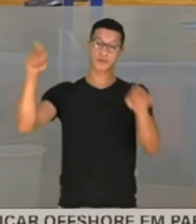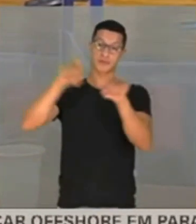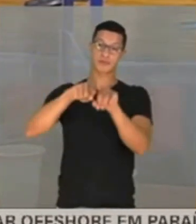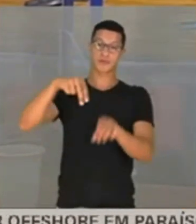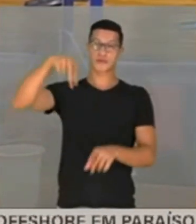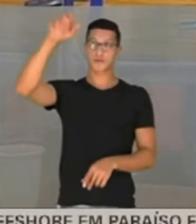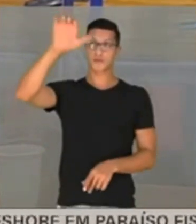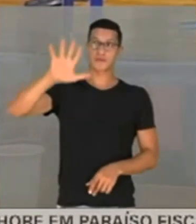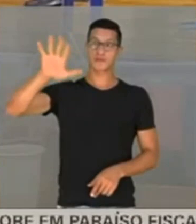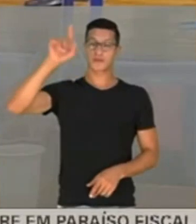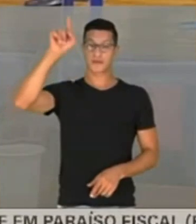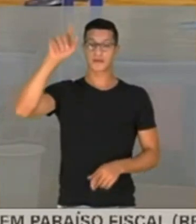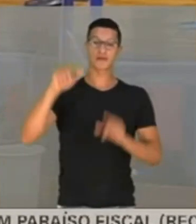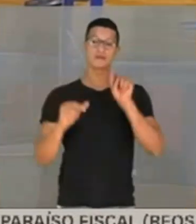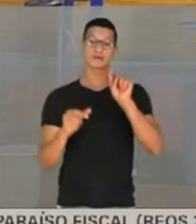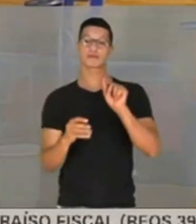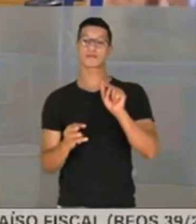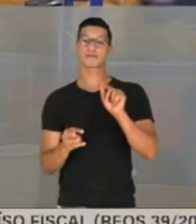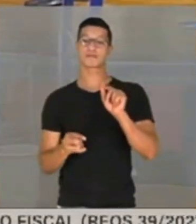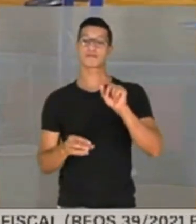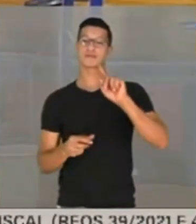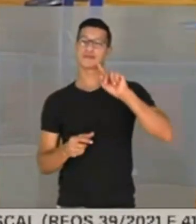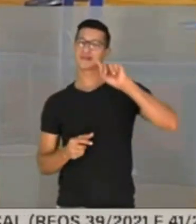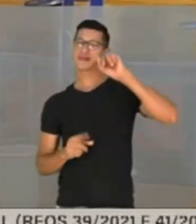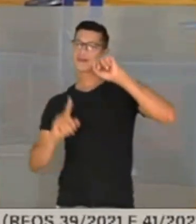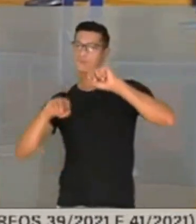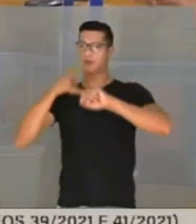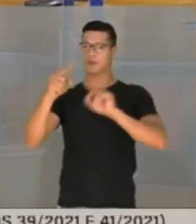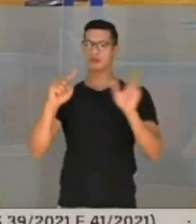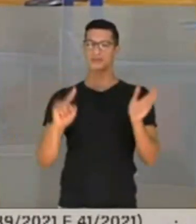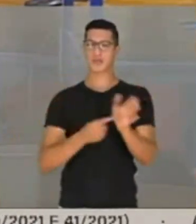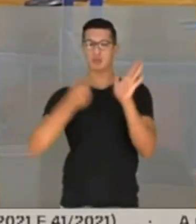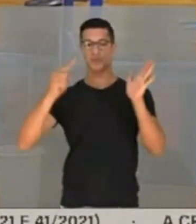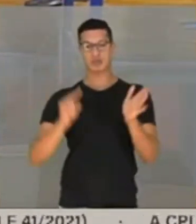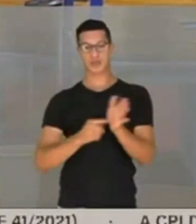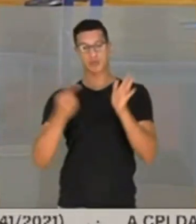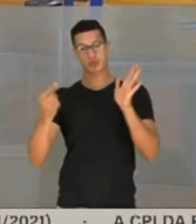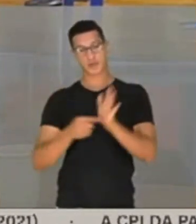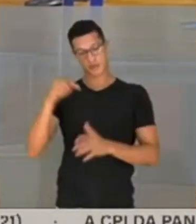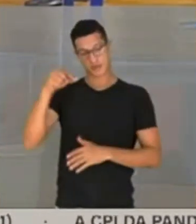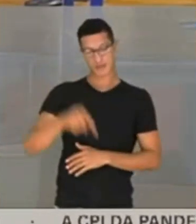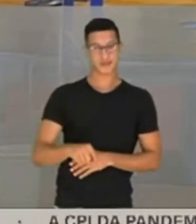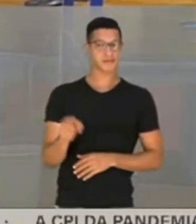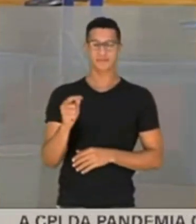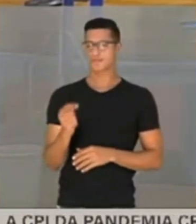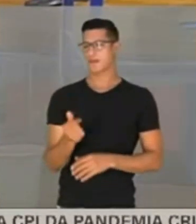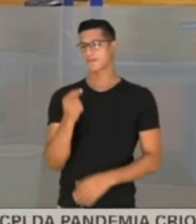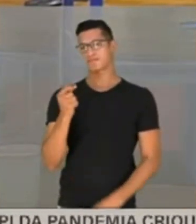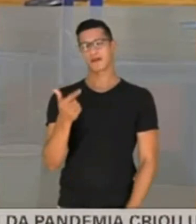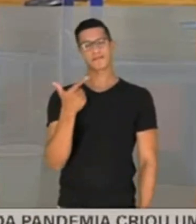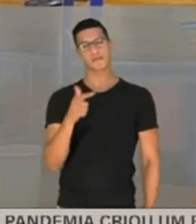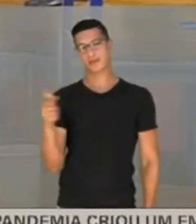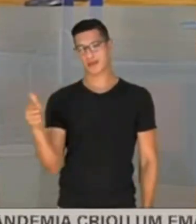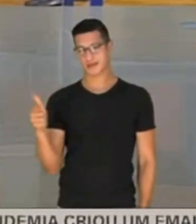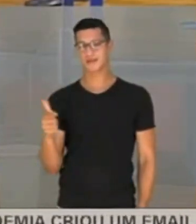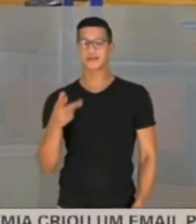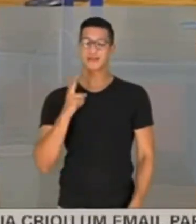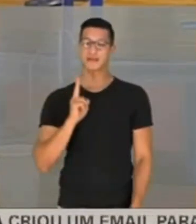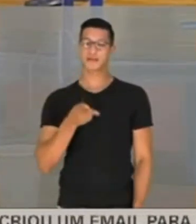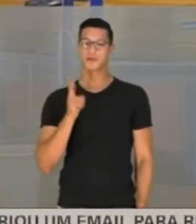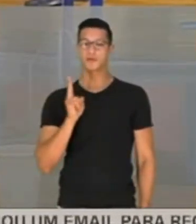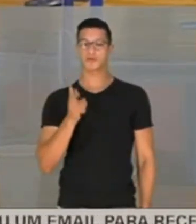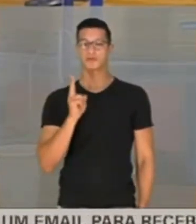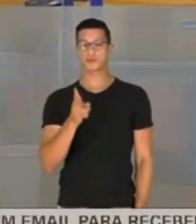Nordeste, que, depois de todas as denúncias que nós fizemos aqui, não foram poucas,